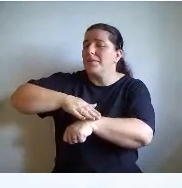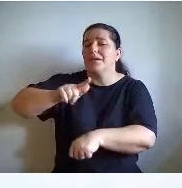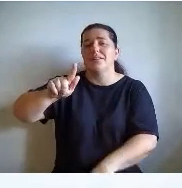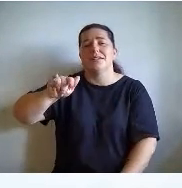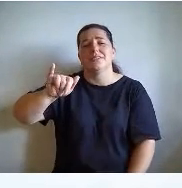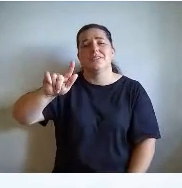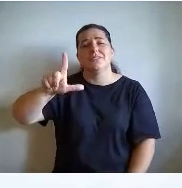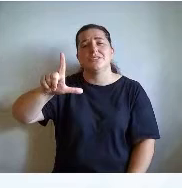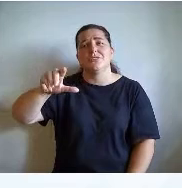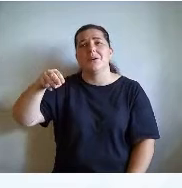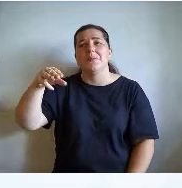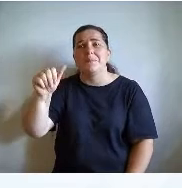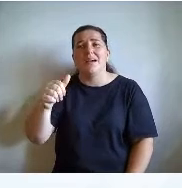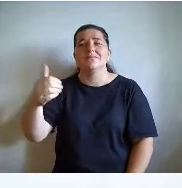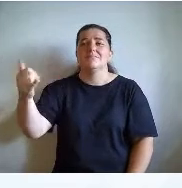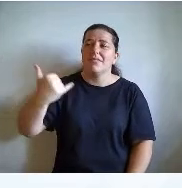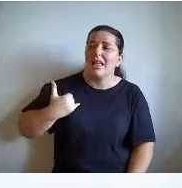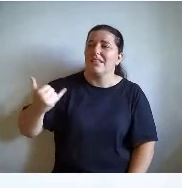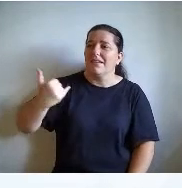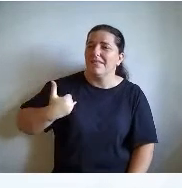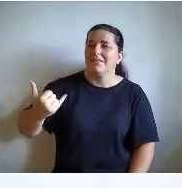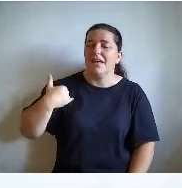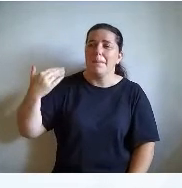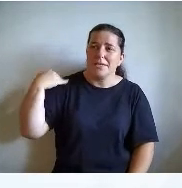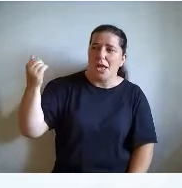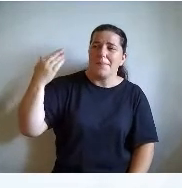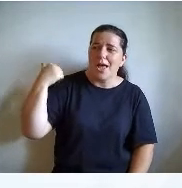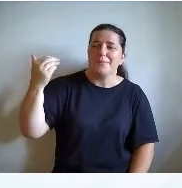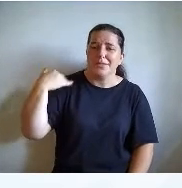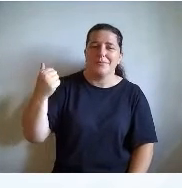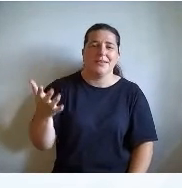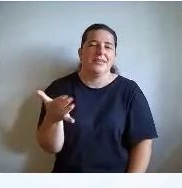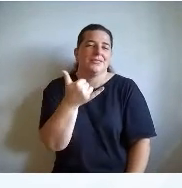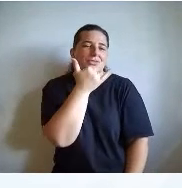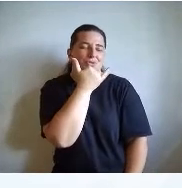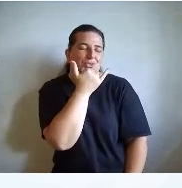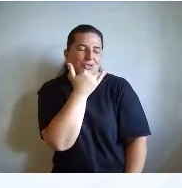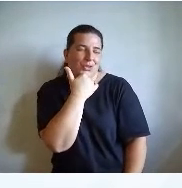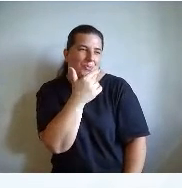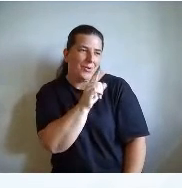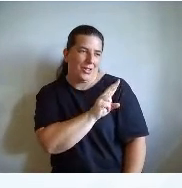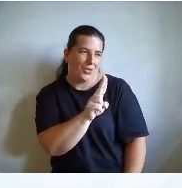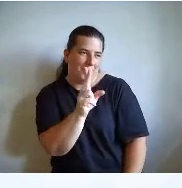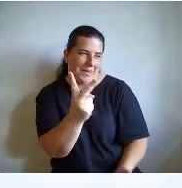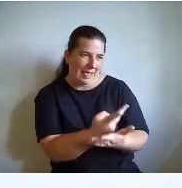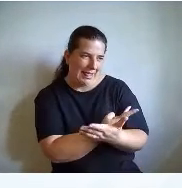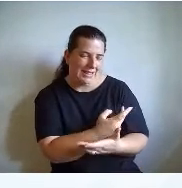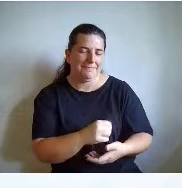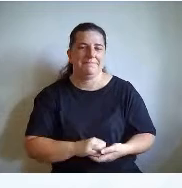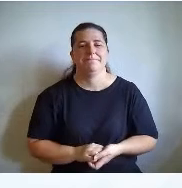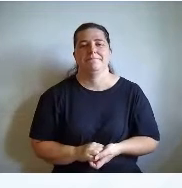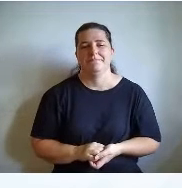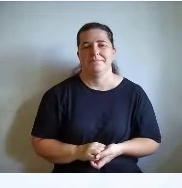tema. E eu estou toda hora te chamando assim. Tudo bem. E